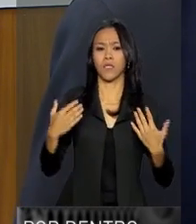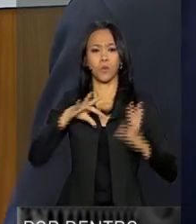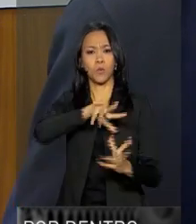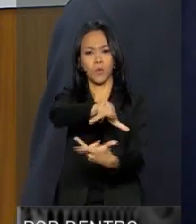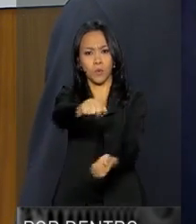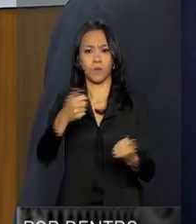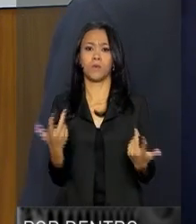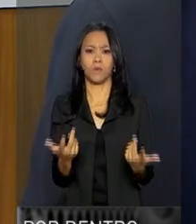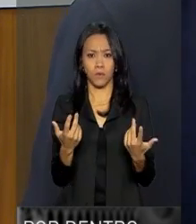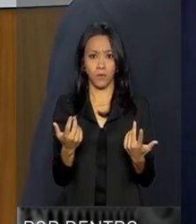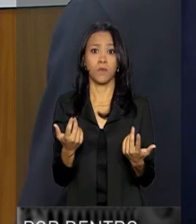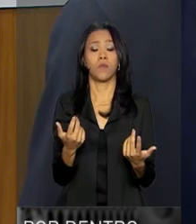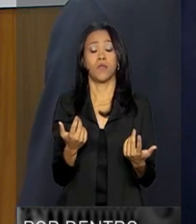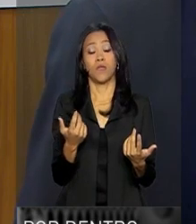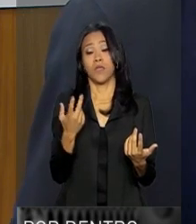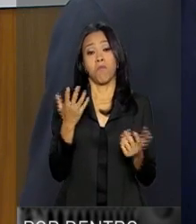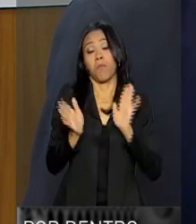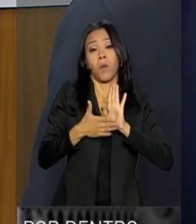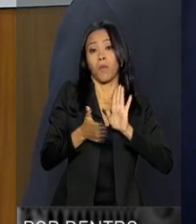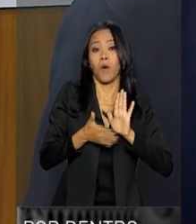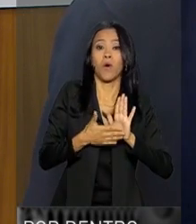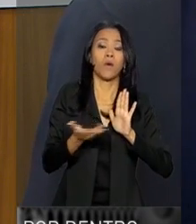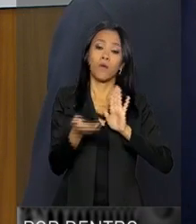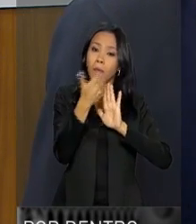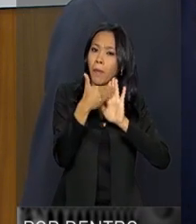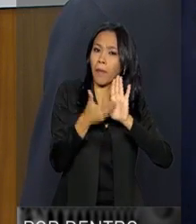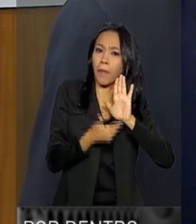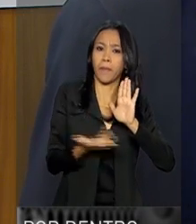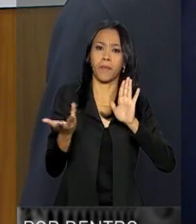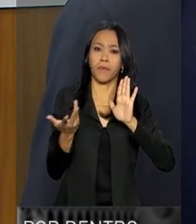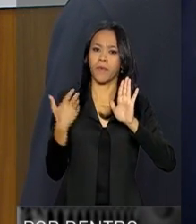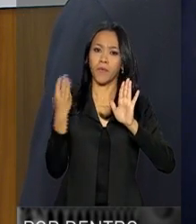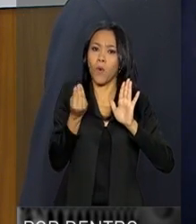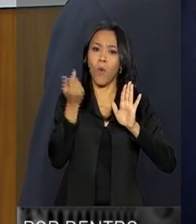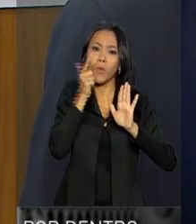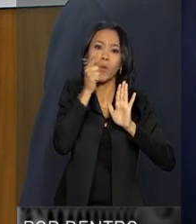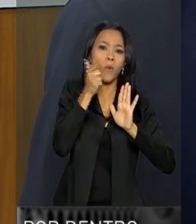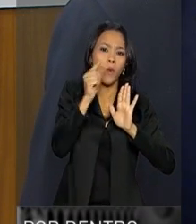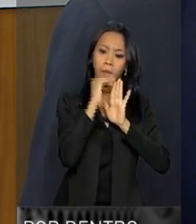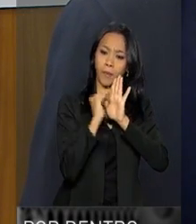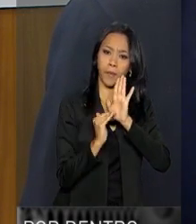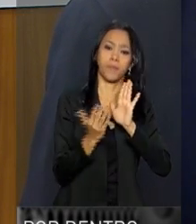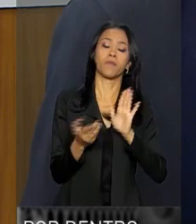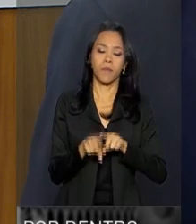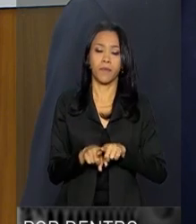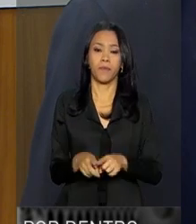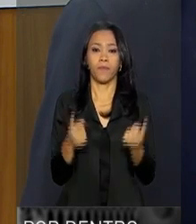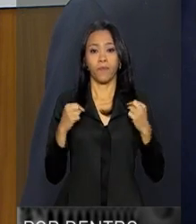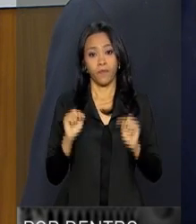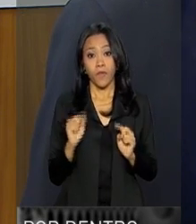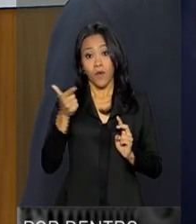né com as suas propostas com a sua evolução quanto à há a questão